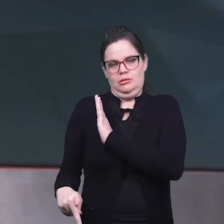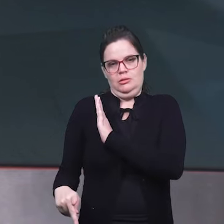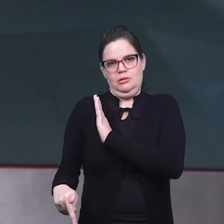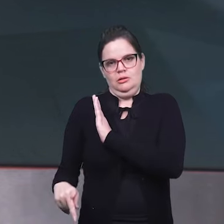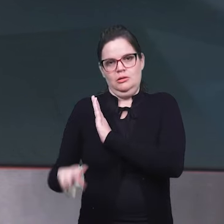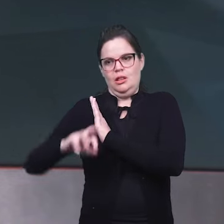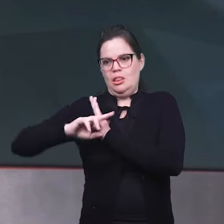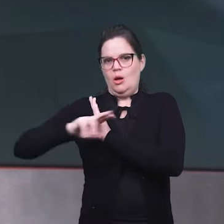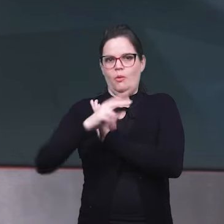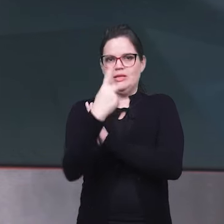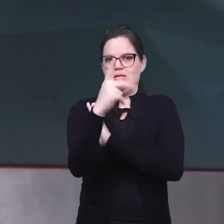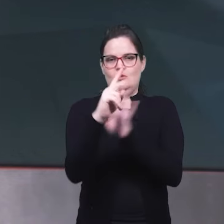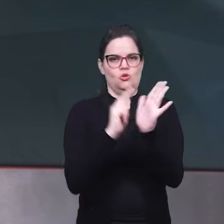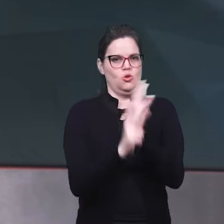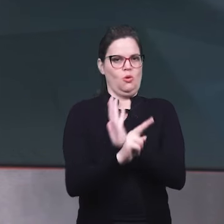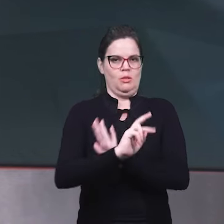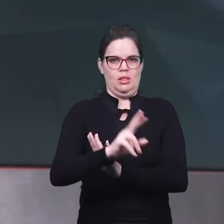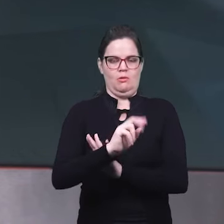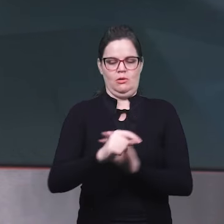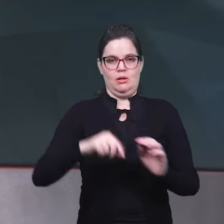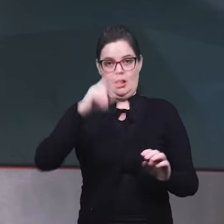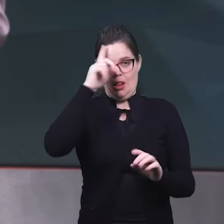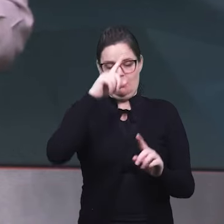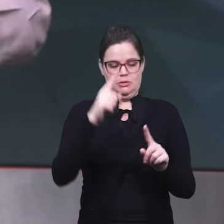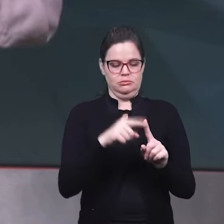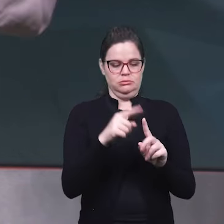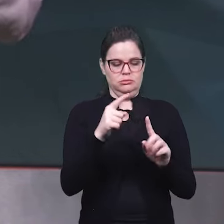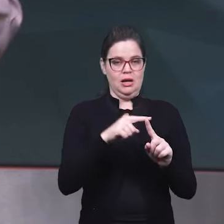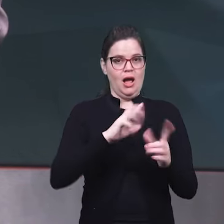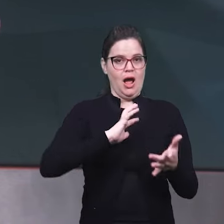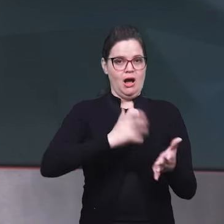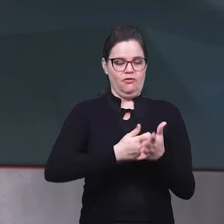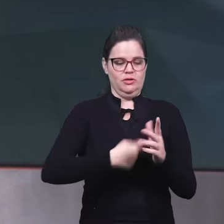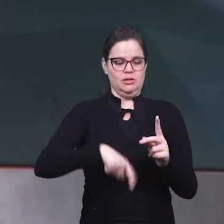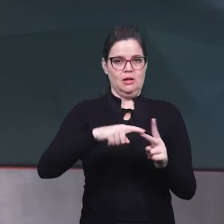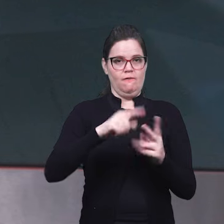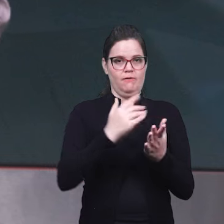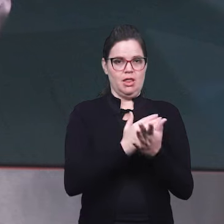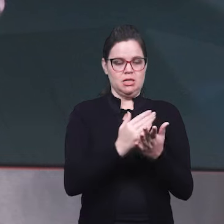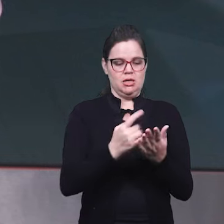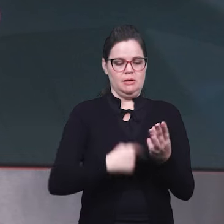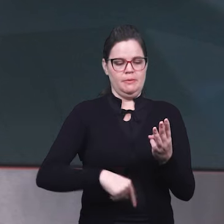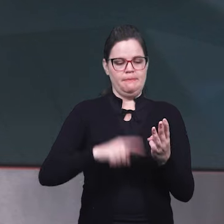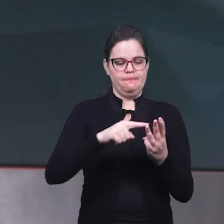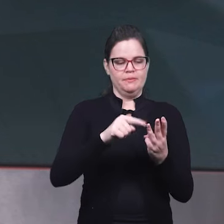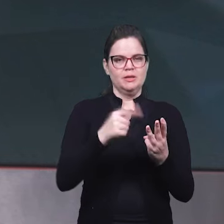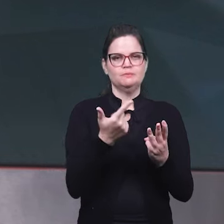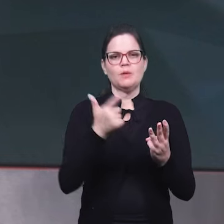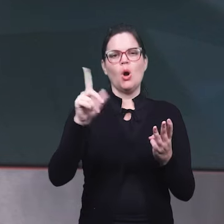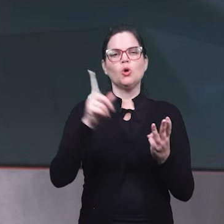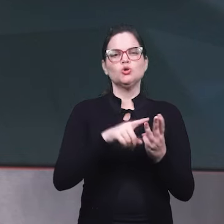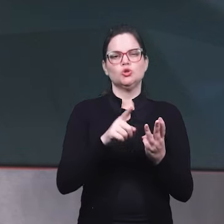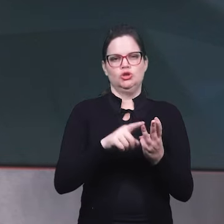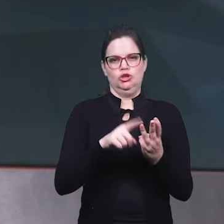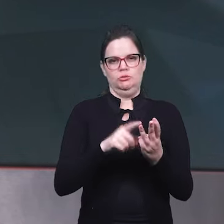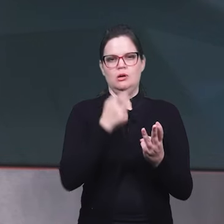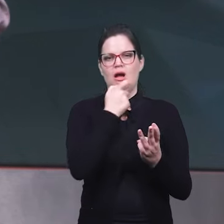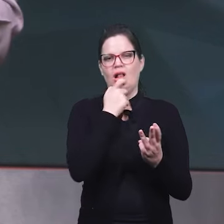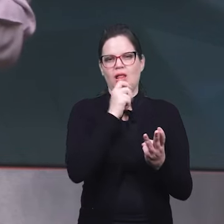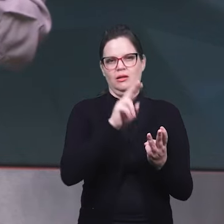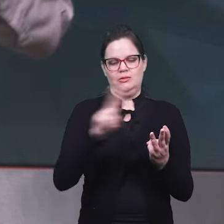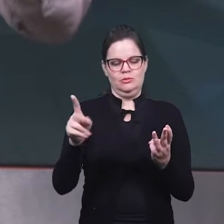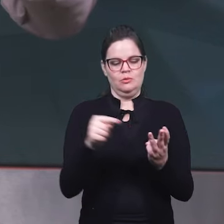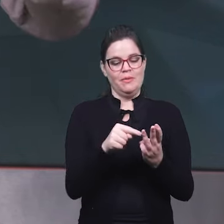retomar esse bem, há mais facilidade. por essa causa, a taxa